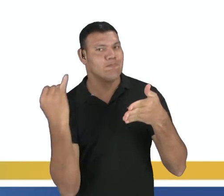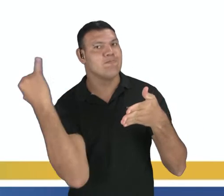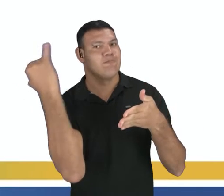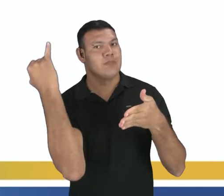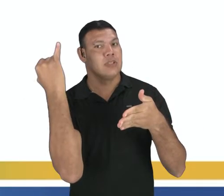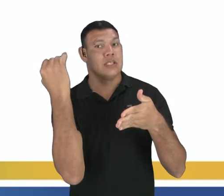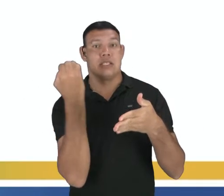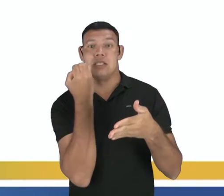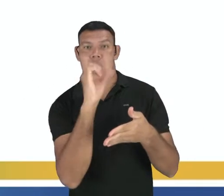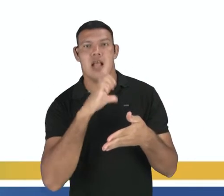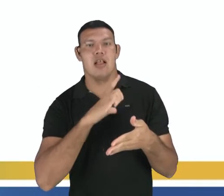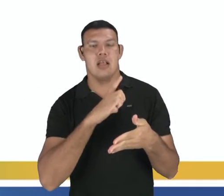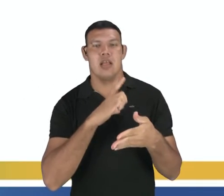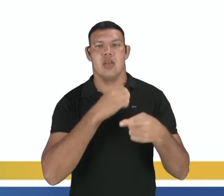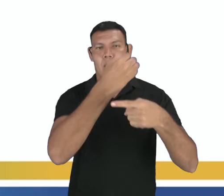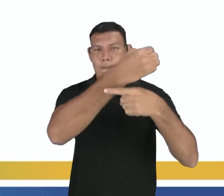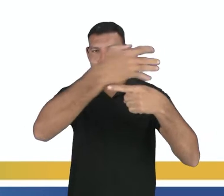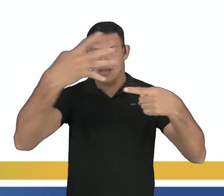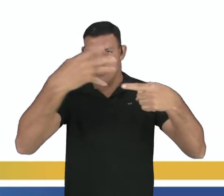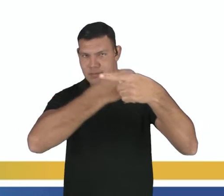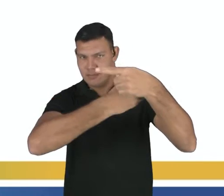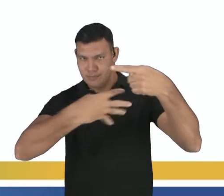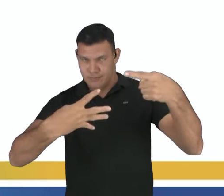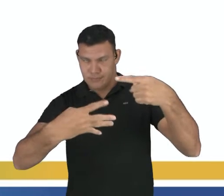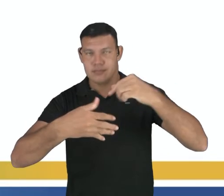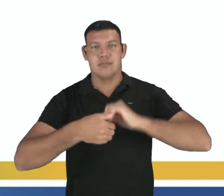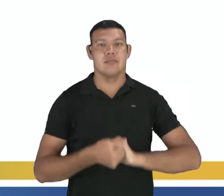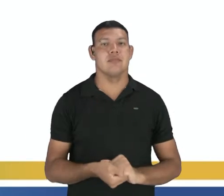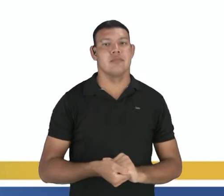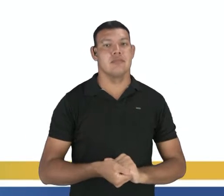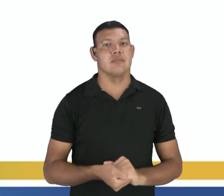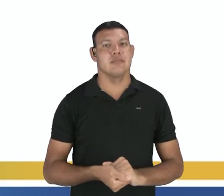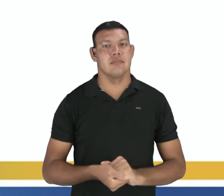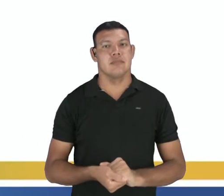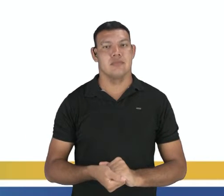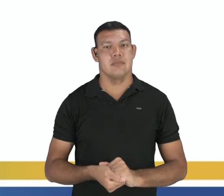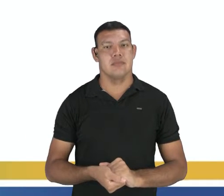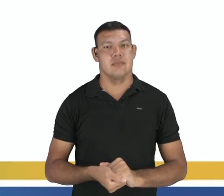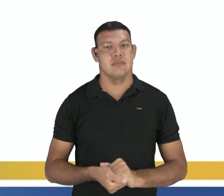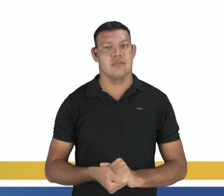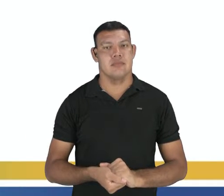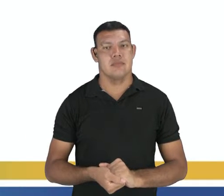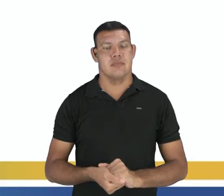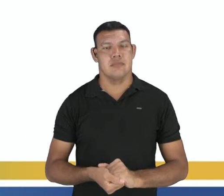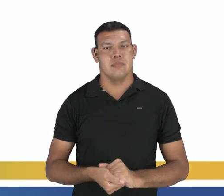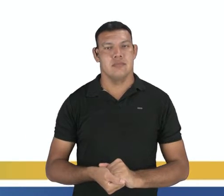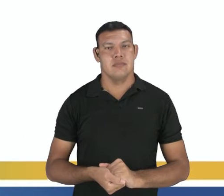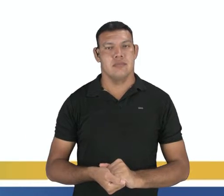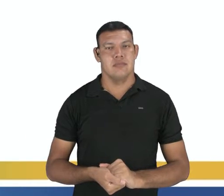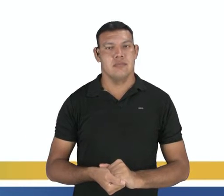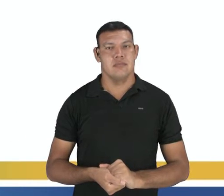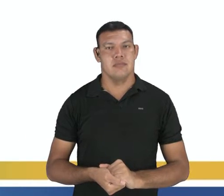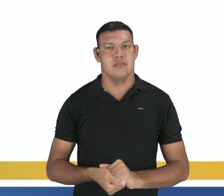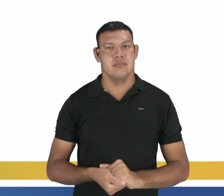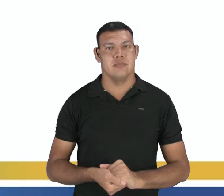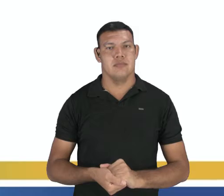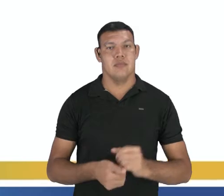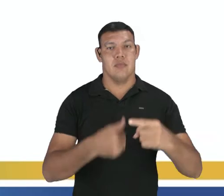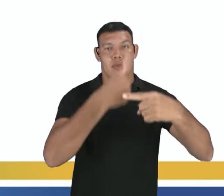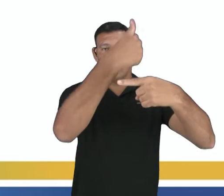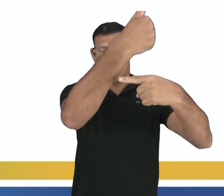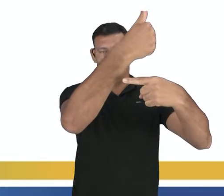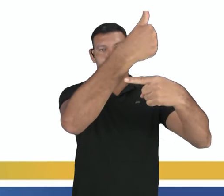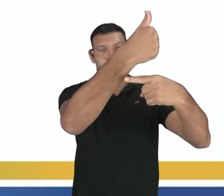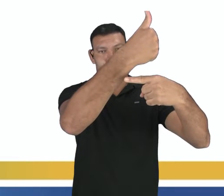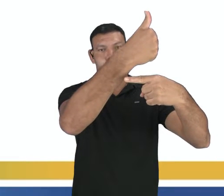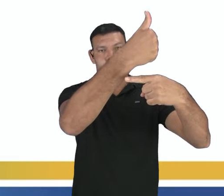nós temos um número racional, no caso que ele tiver o numerador